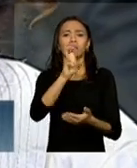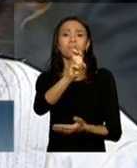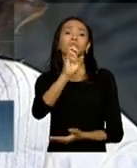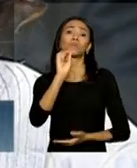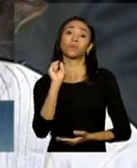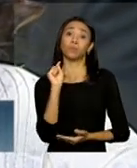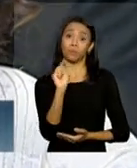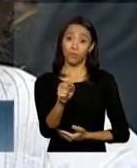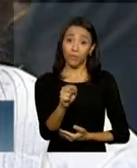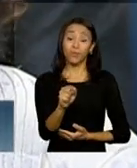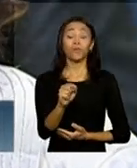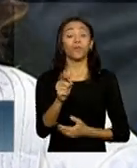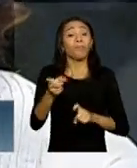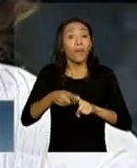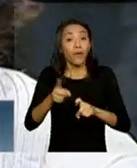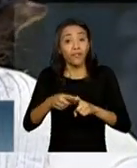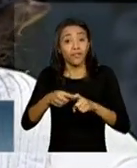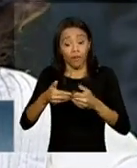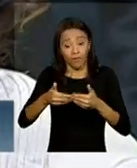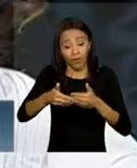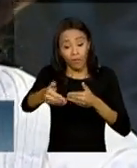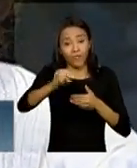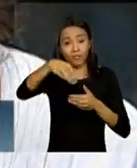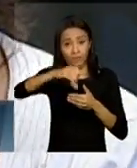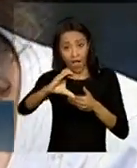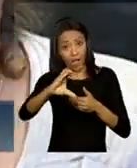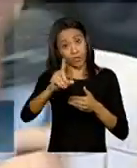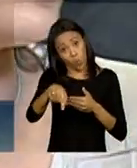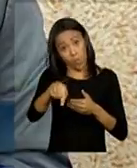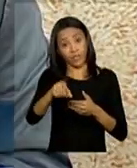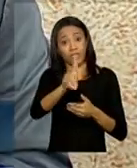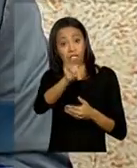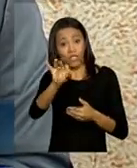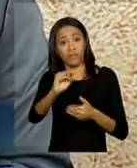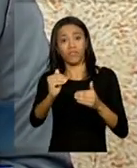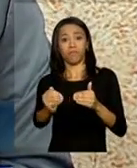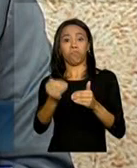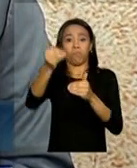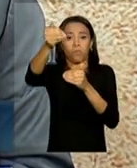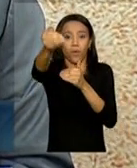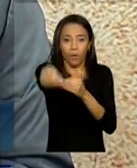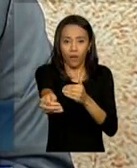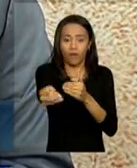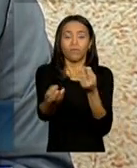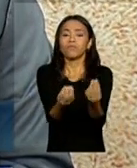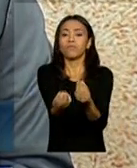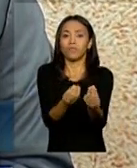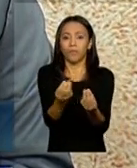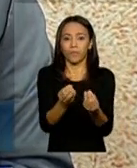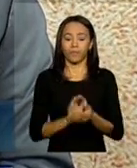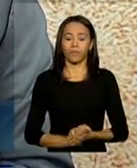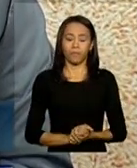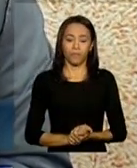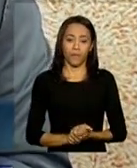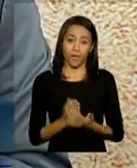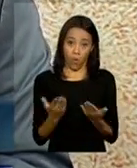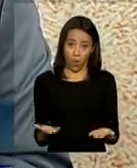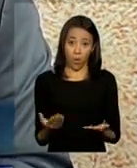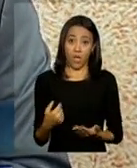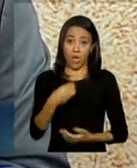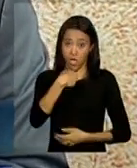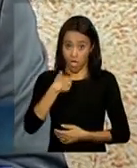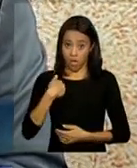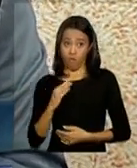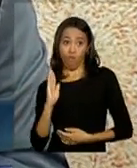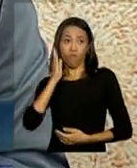Médicos ou algo do tipo em março Se essa data vai ser adiada obrigada aí da do Ministério da Saúde a Cuba é para